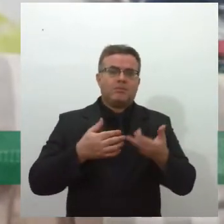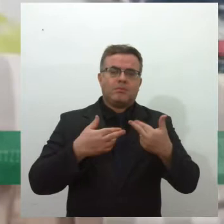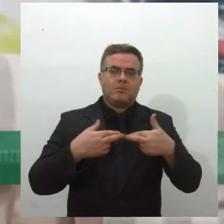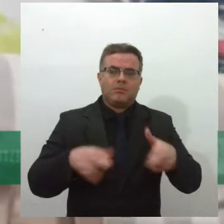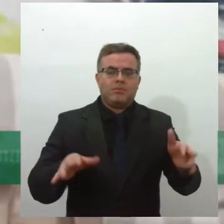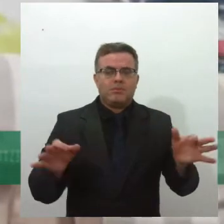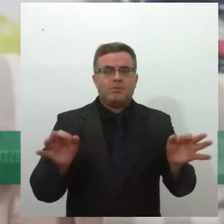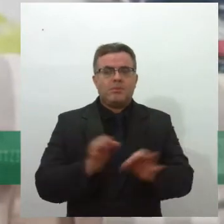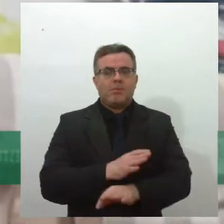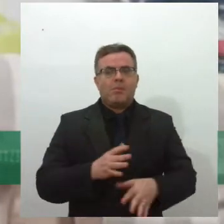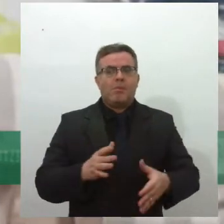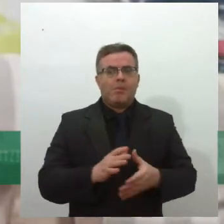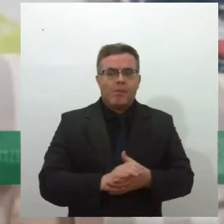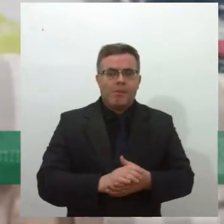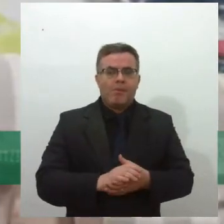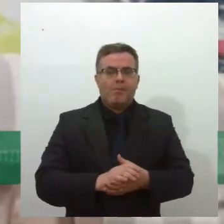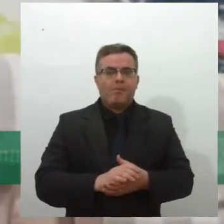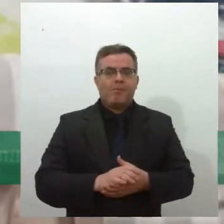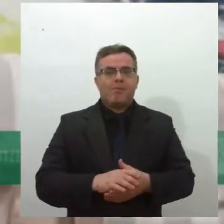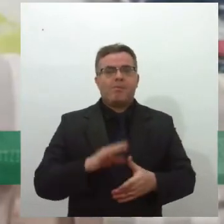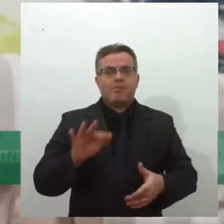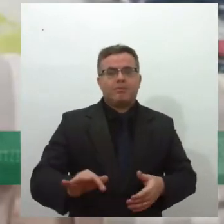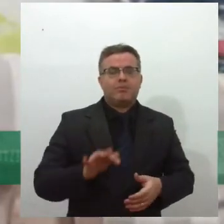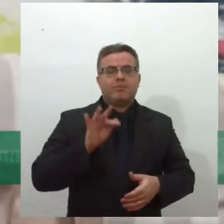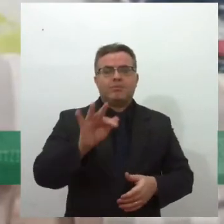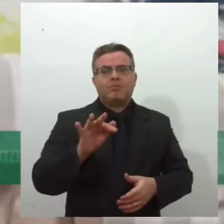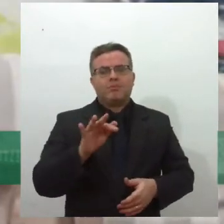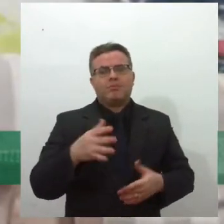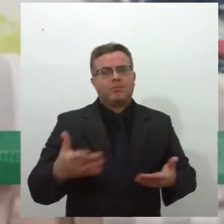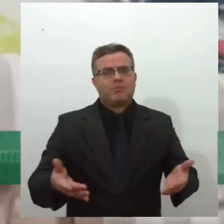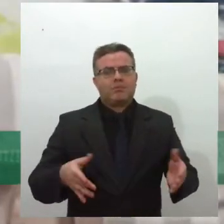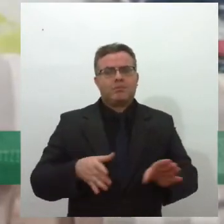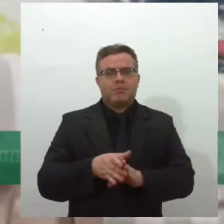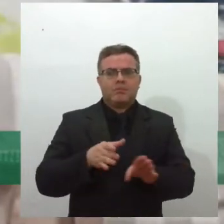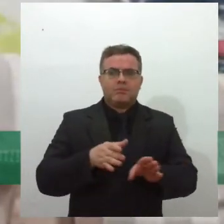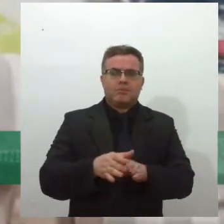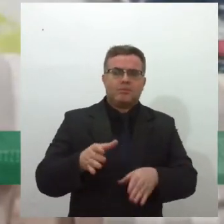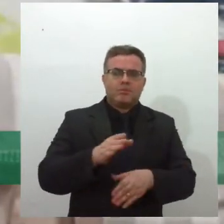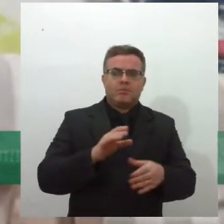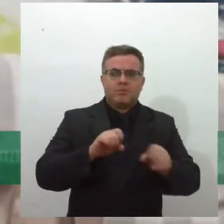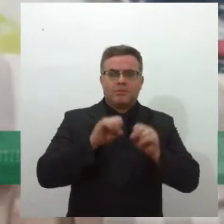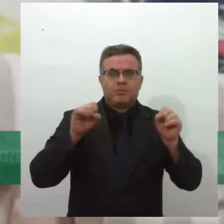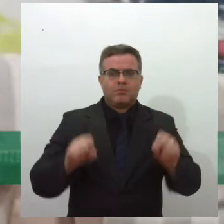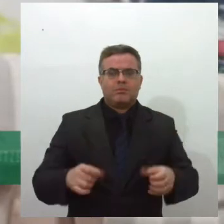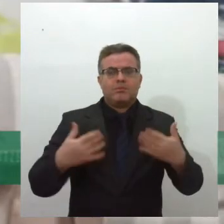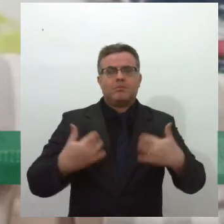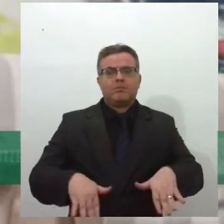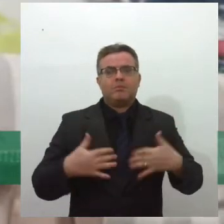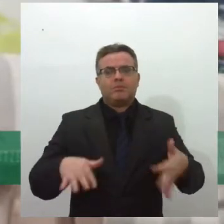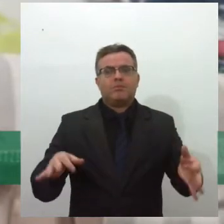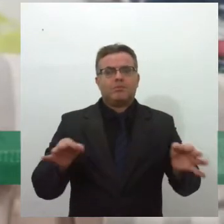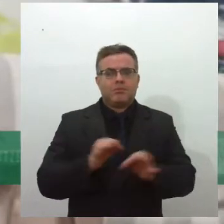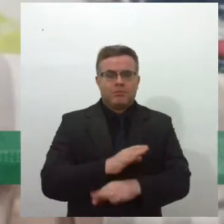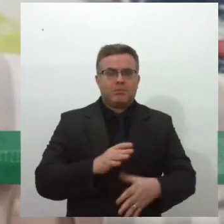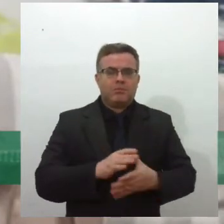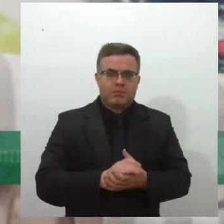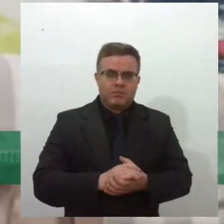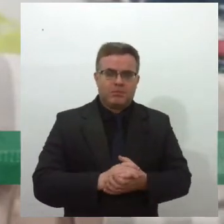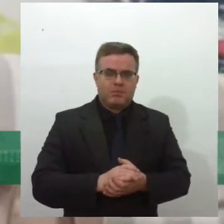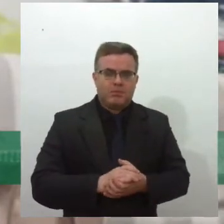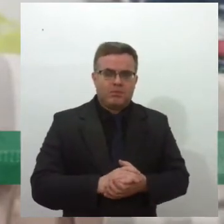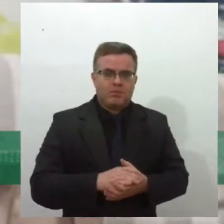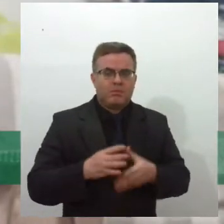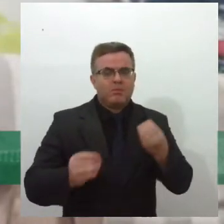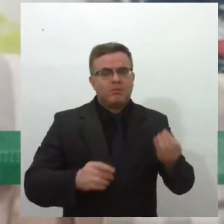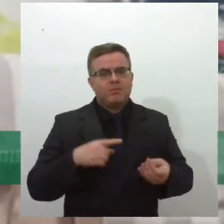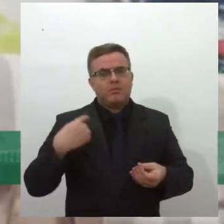feridas e etc. Acaba onerando o sistema, porque esse paciente não reabilitado vai demandar mais do sistema